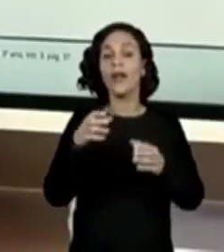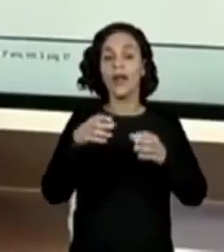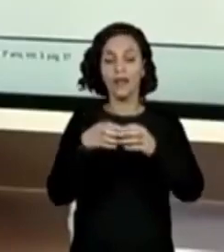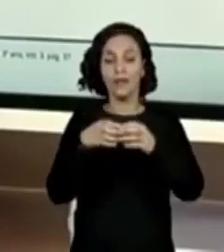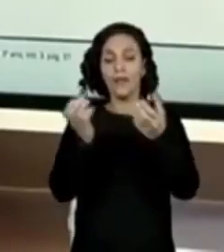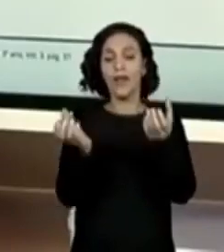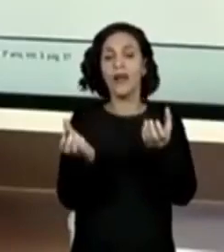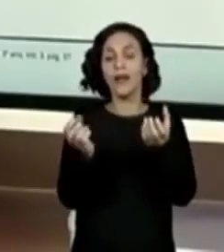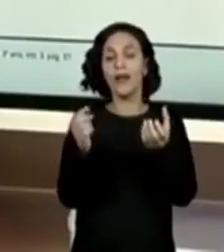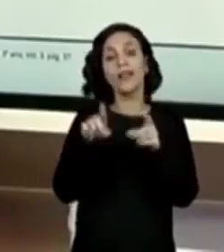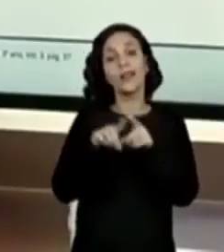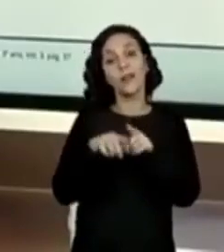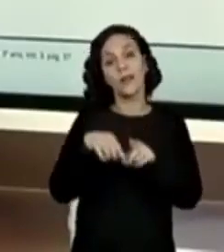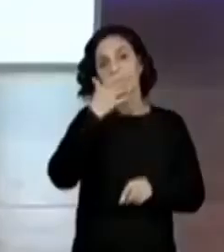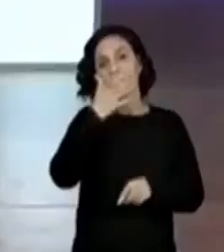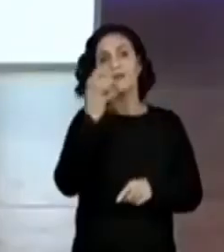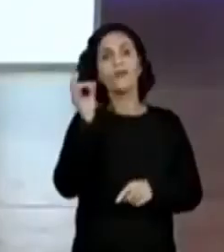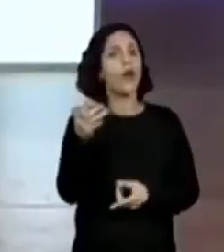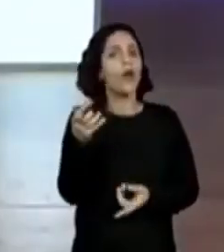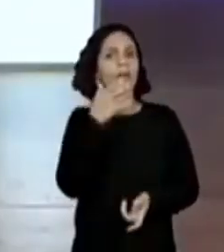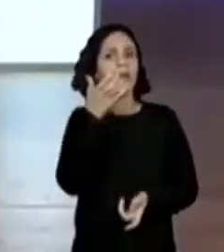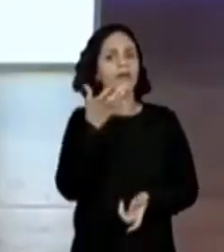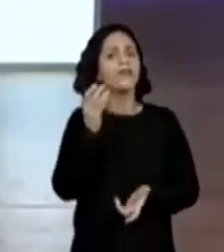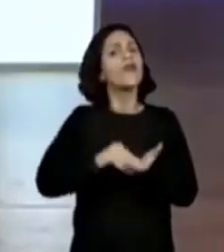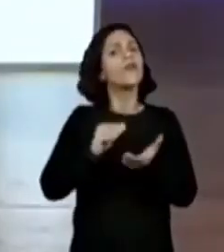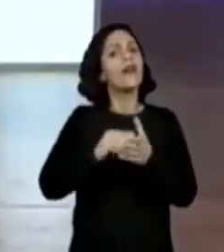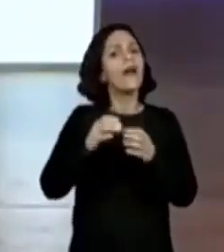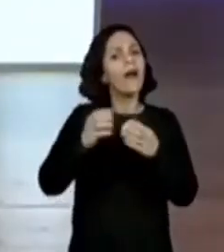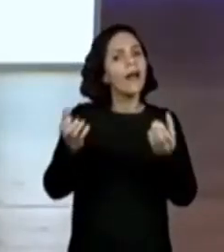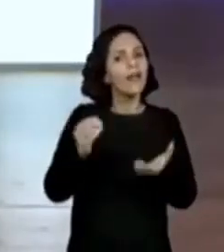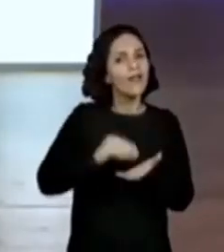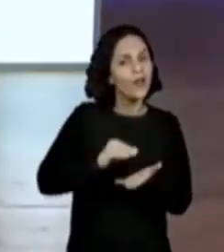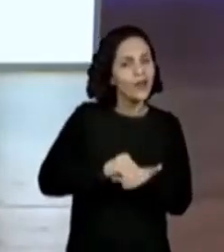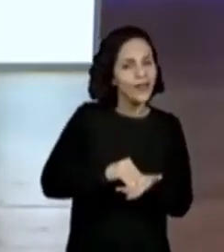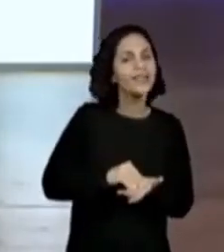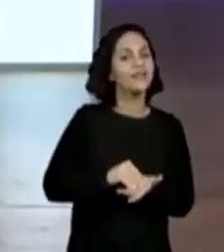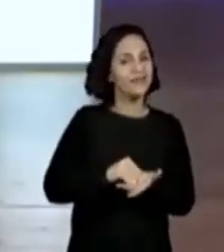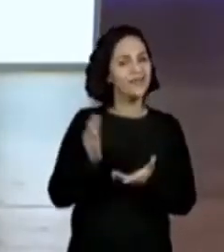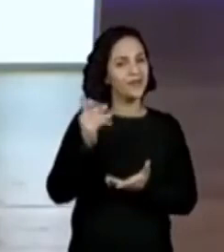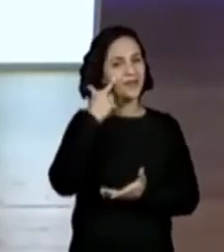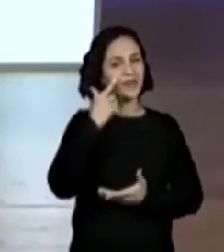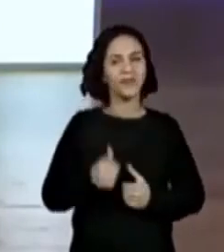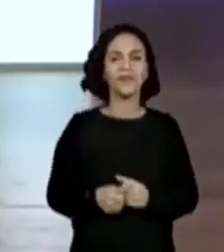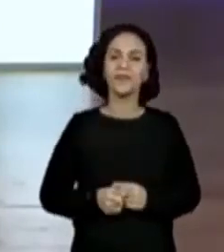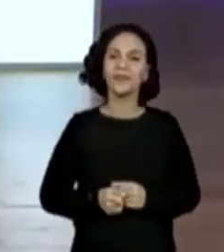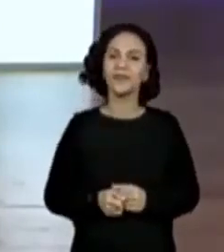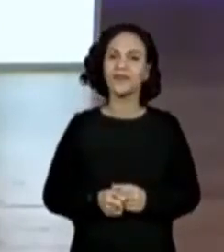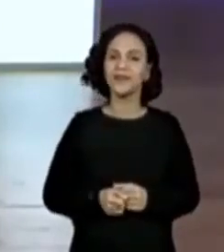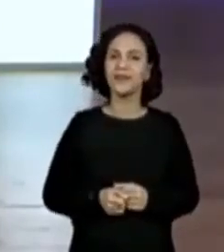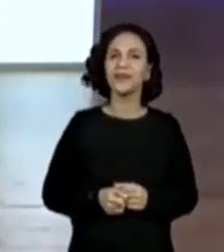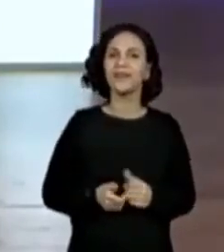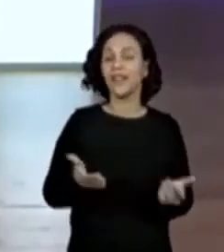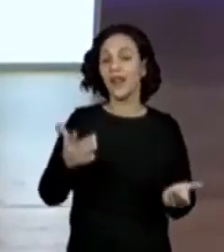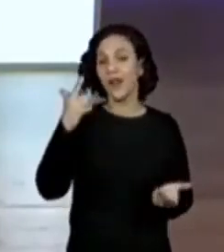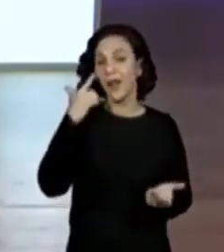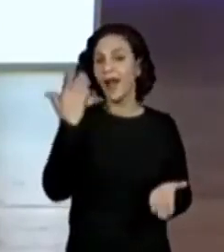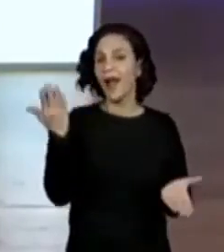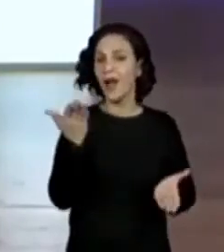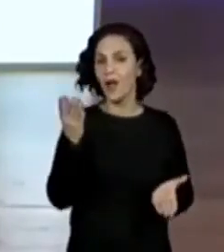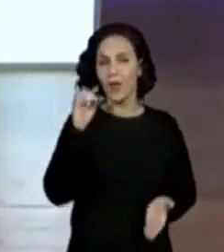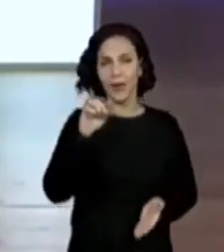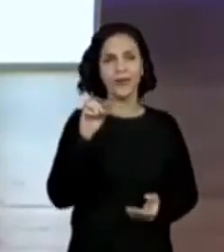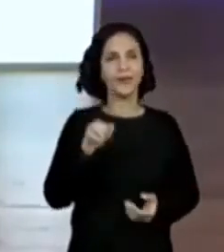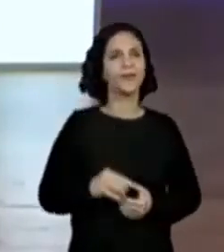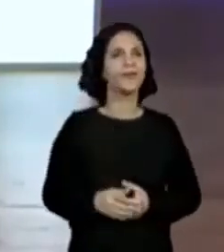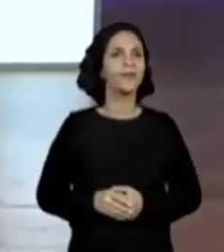maçãs e até agora a gente só falou do quê? Maçã. Da maçã, né? Tá faltando o quê? O caqui. Vamos dar uma olhadinha no problema do caqui